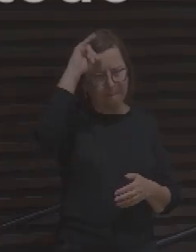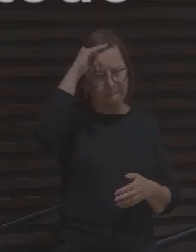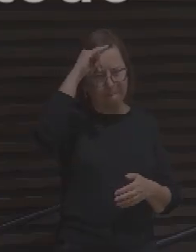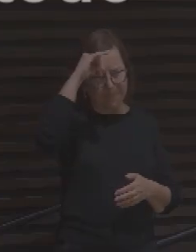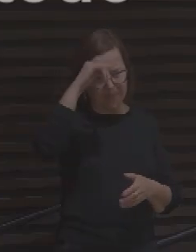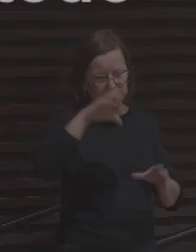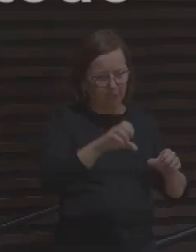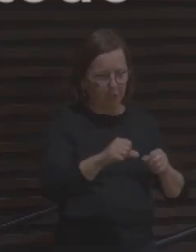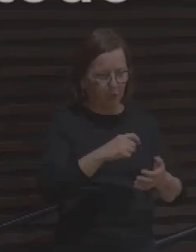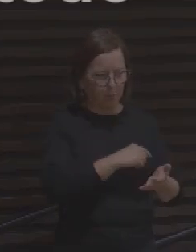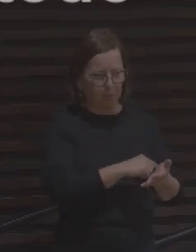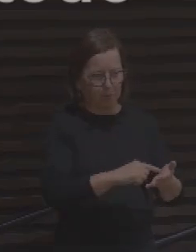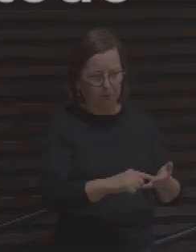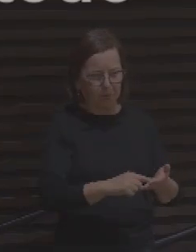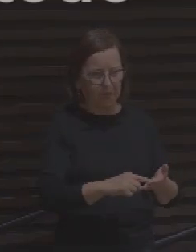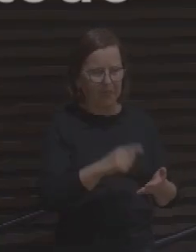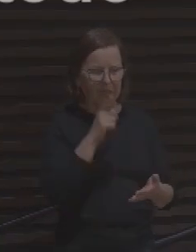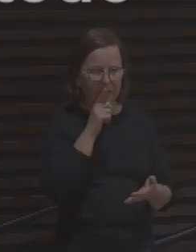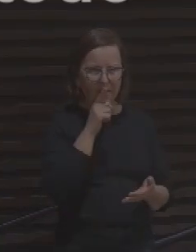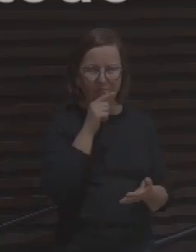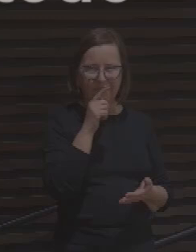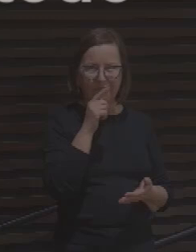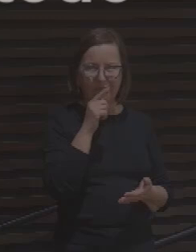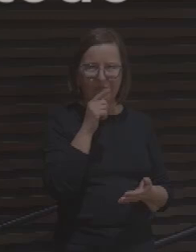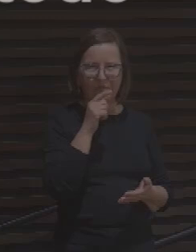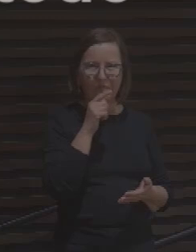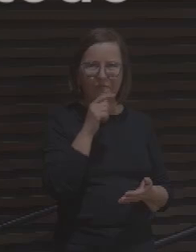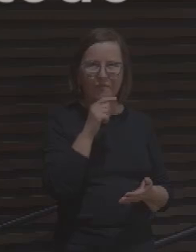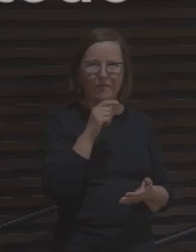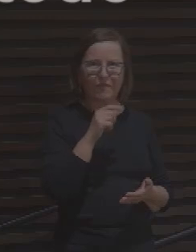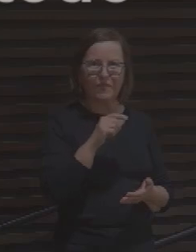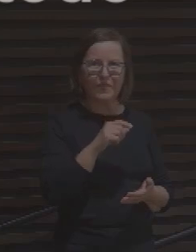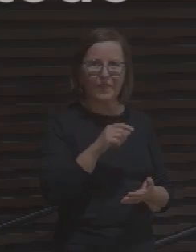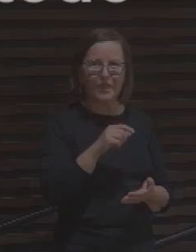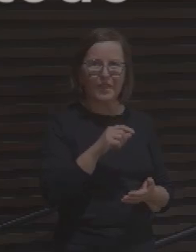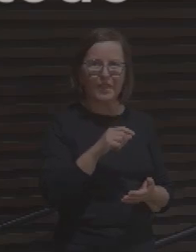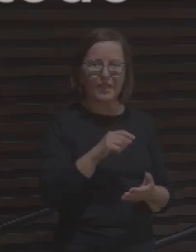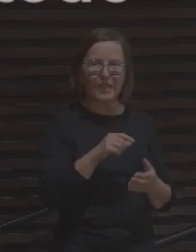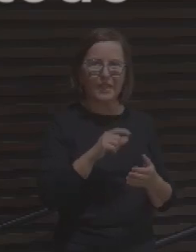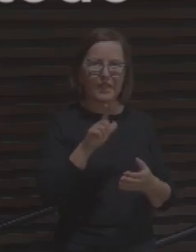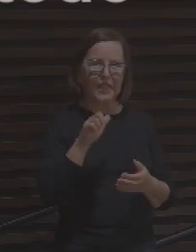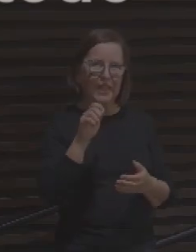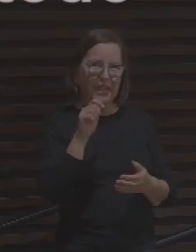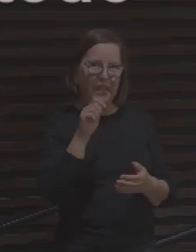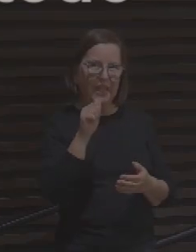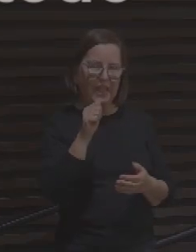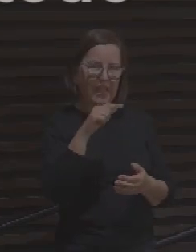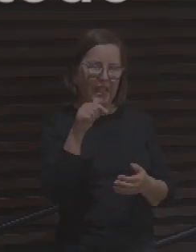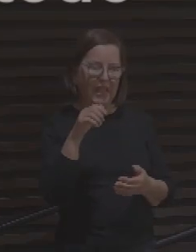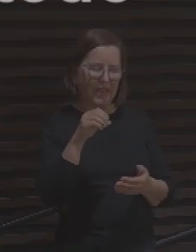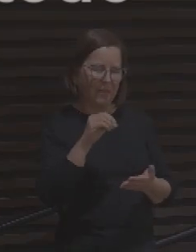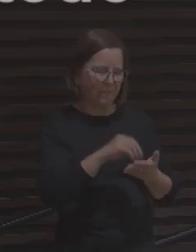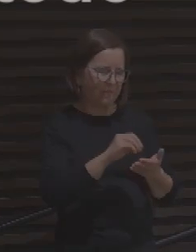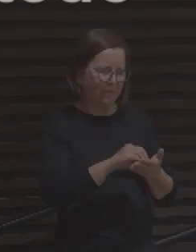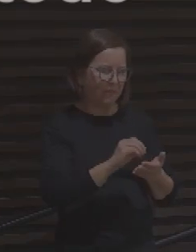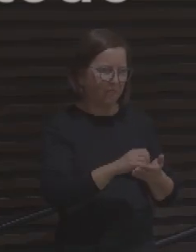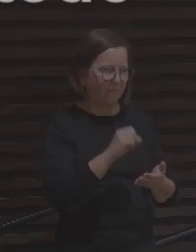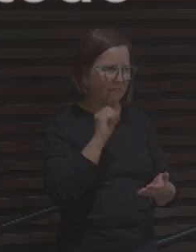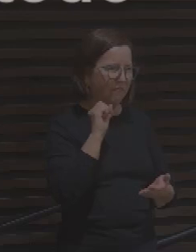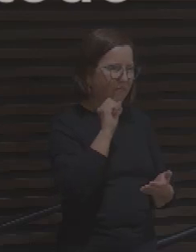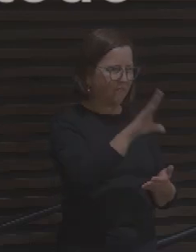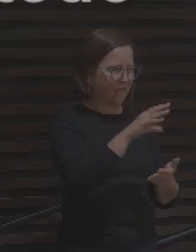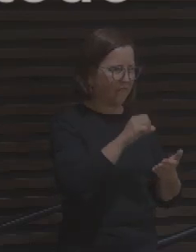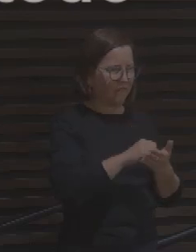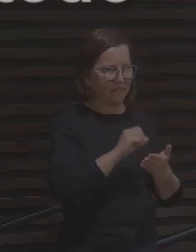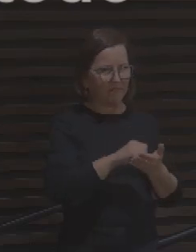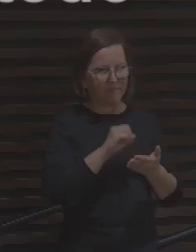com água e lã e tinta de escarlate e sopo e aspergiu sobre o próprio